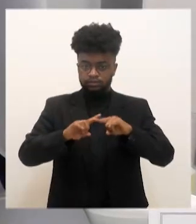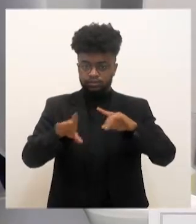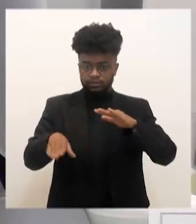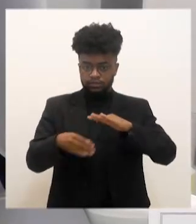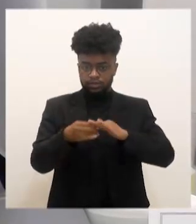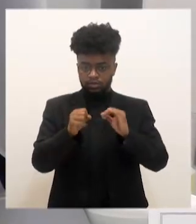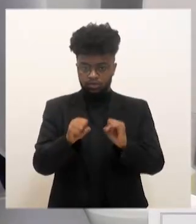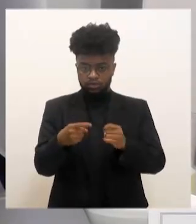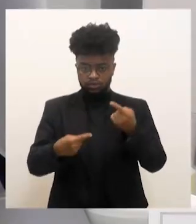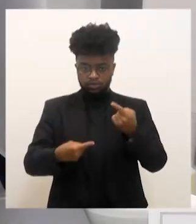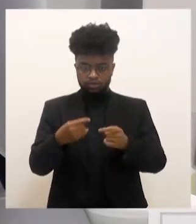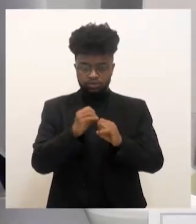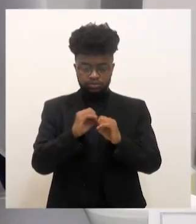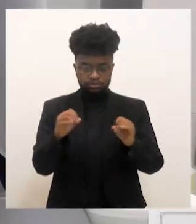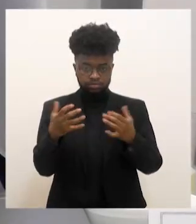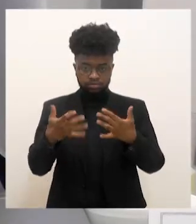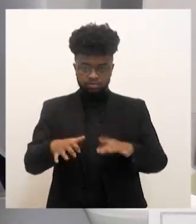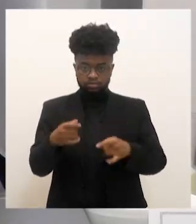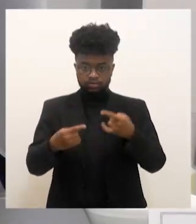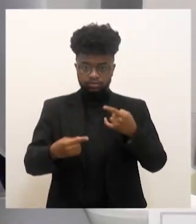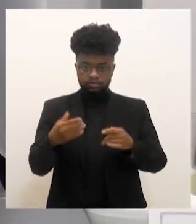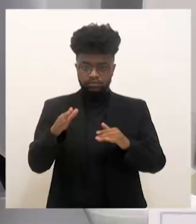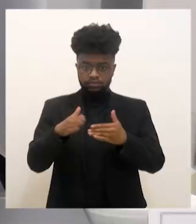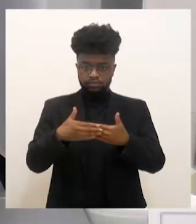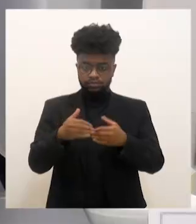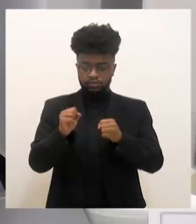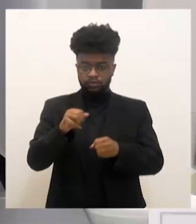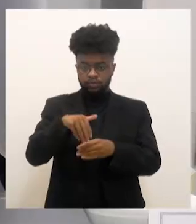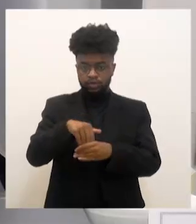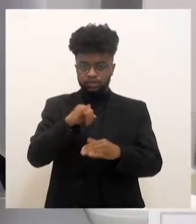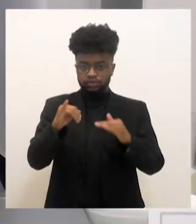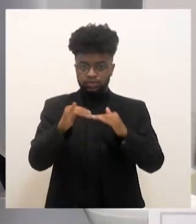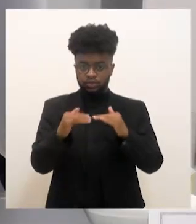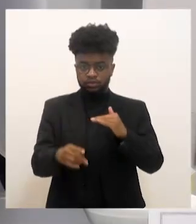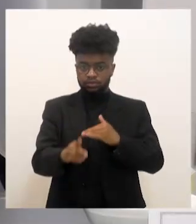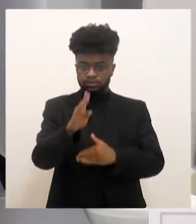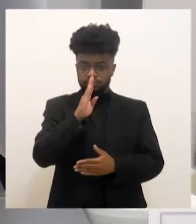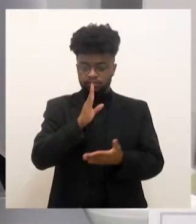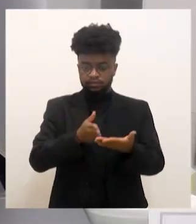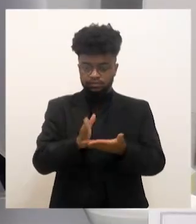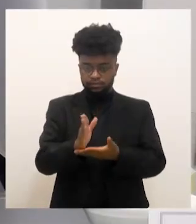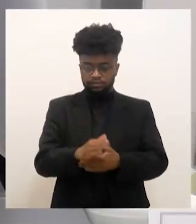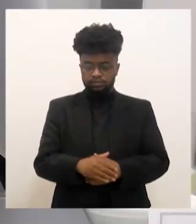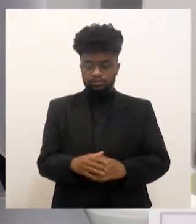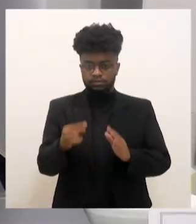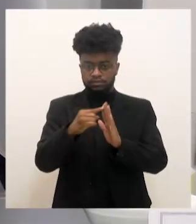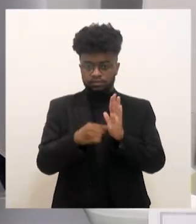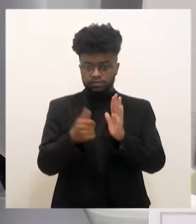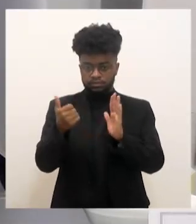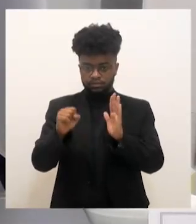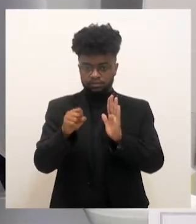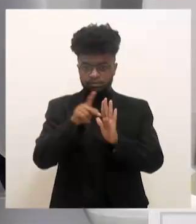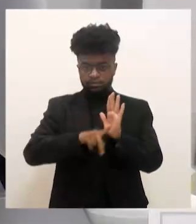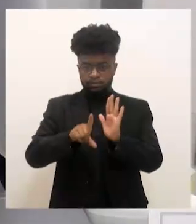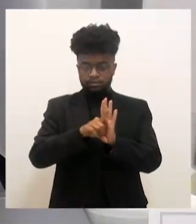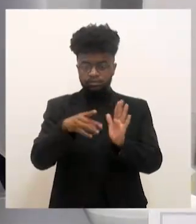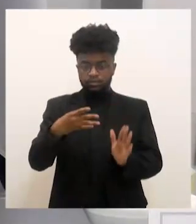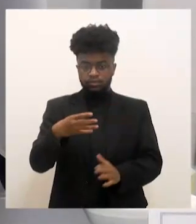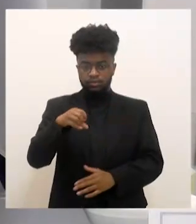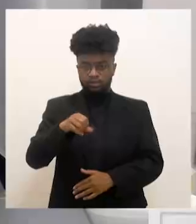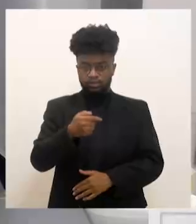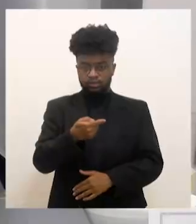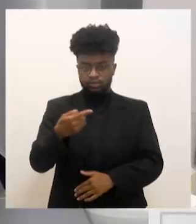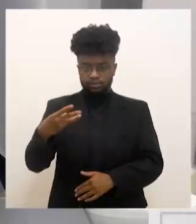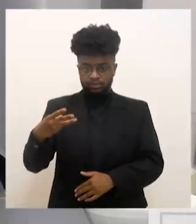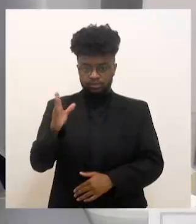discussão. Não havendo quem queira discutir, encerrada a discussão e votação, seus que aprovam permaneçam como estão, aprovado. 18 da pauta, projeto de lei 4973 de